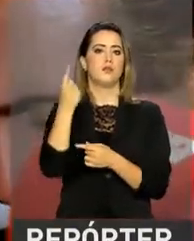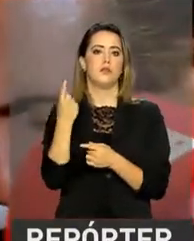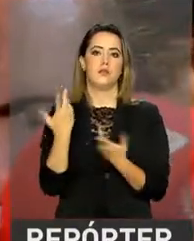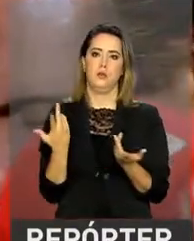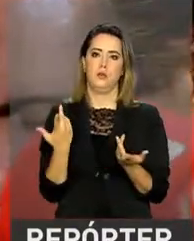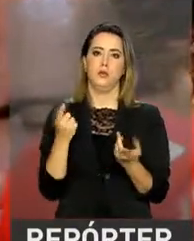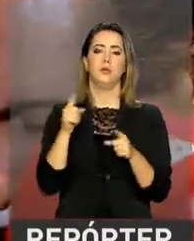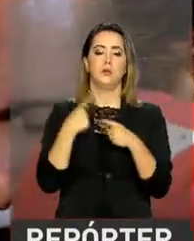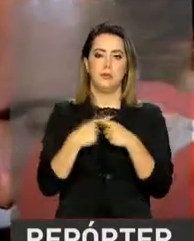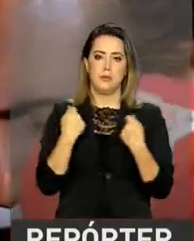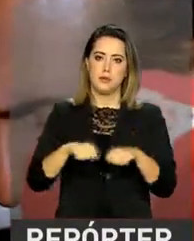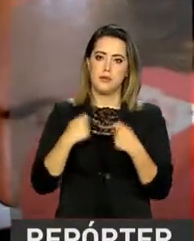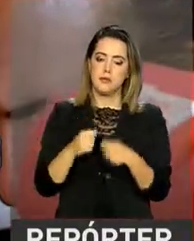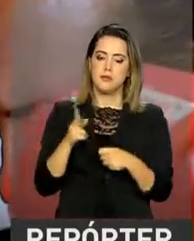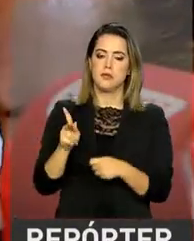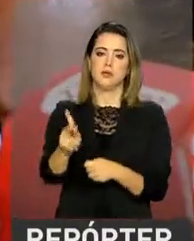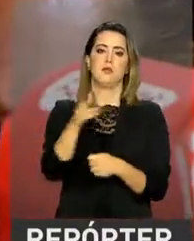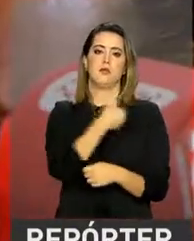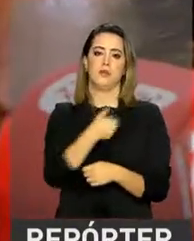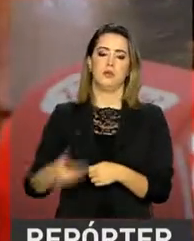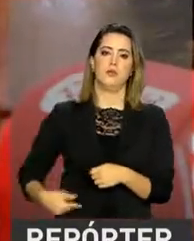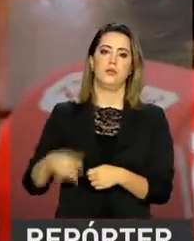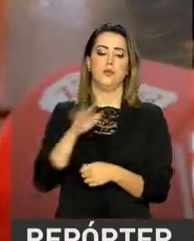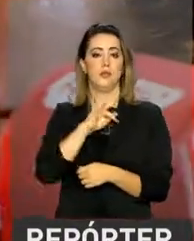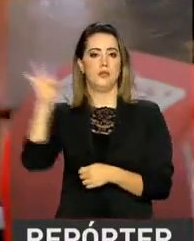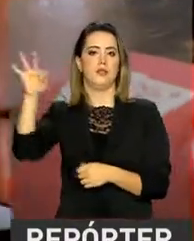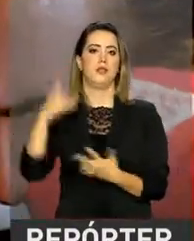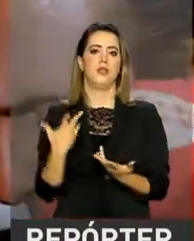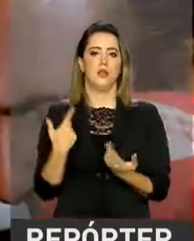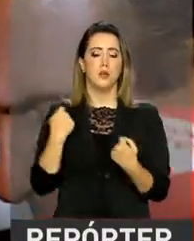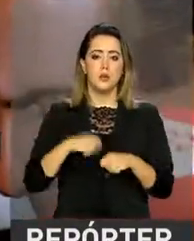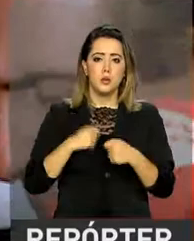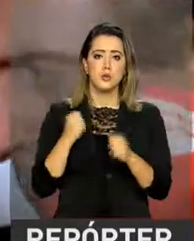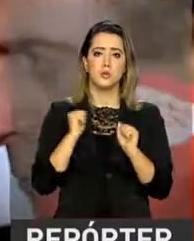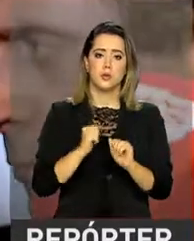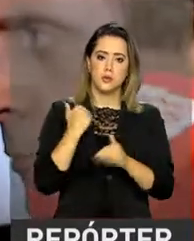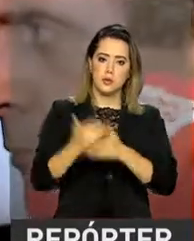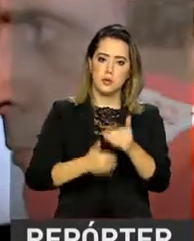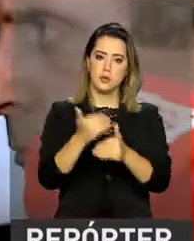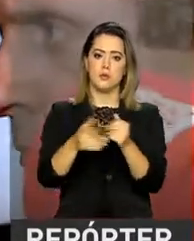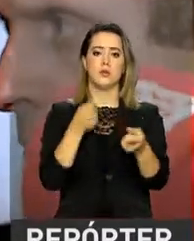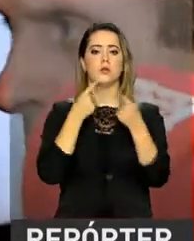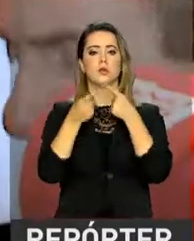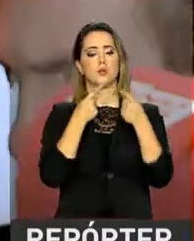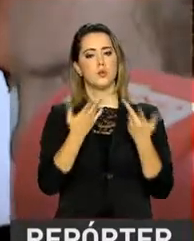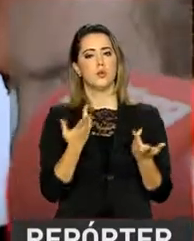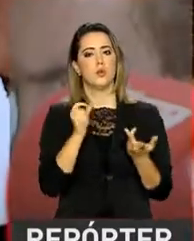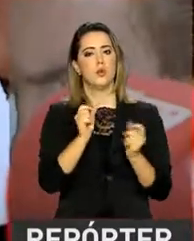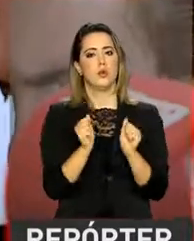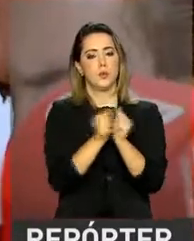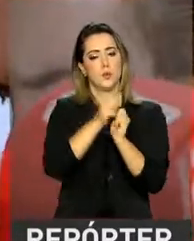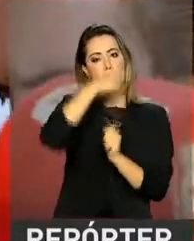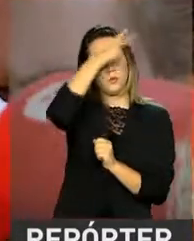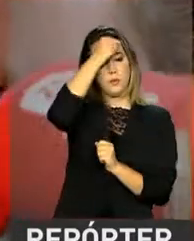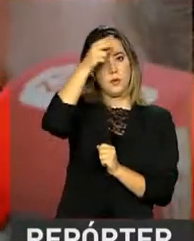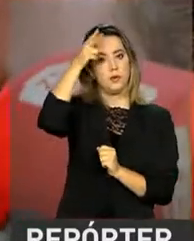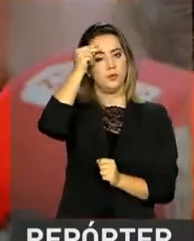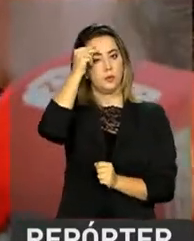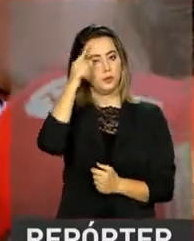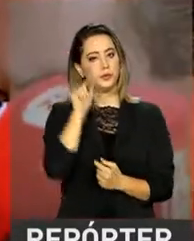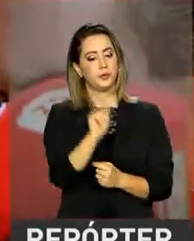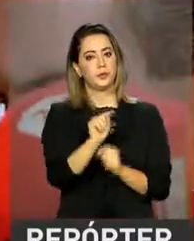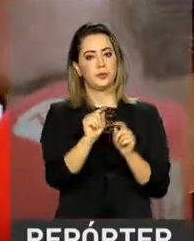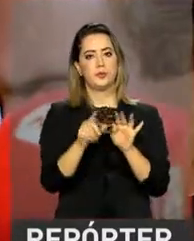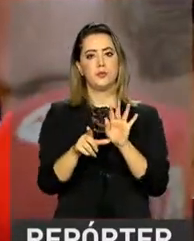federação. Então, eu acho que tem esses debates de fundo e tem pontos que a gente pode avançar com os prefeitos, mudança